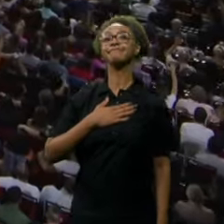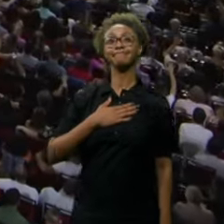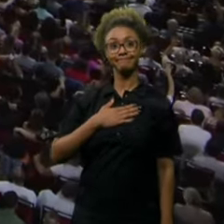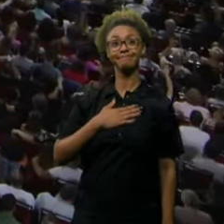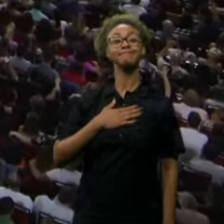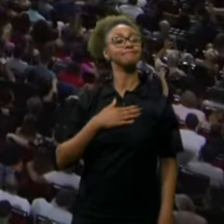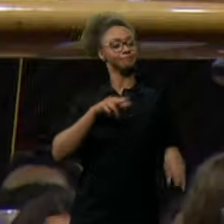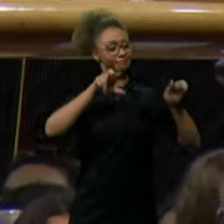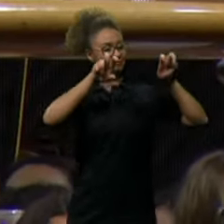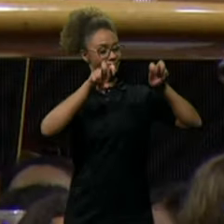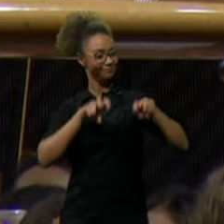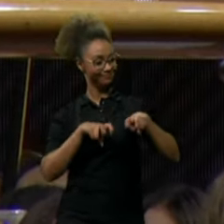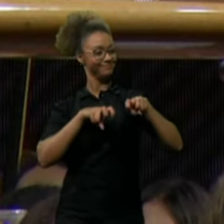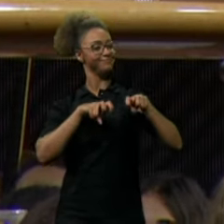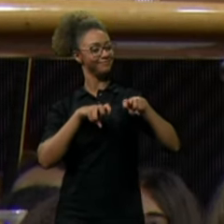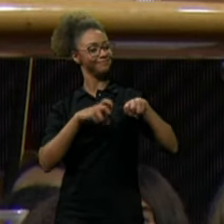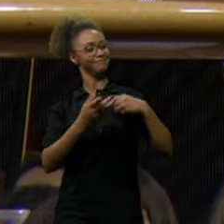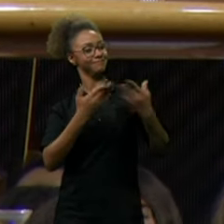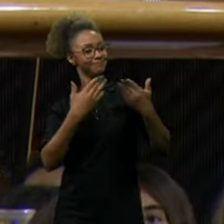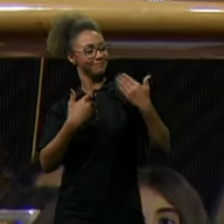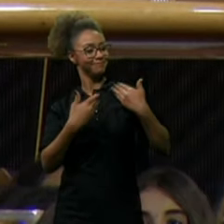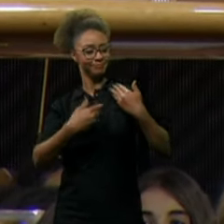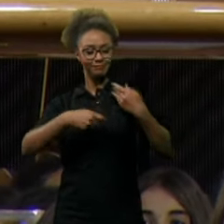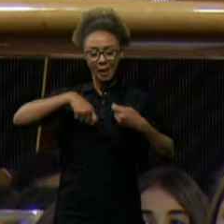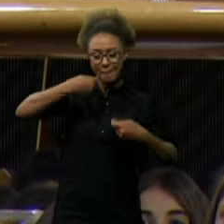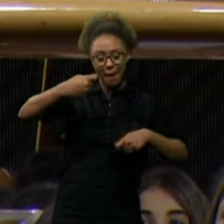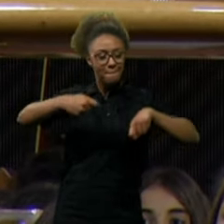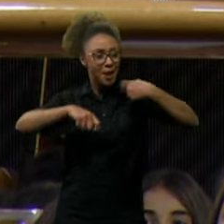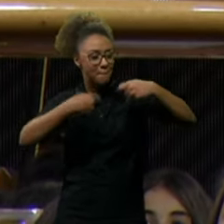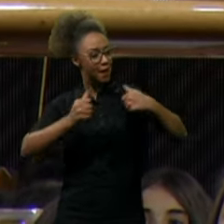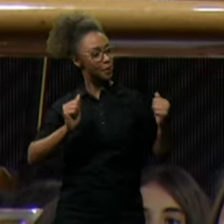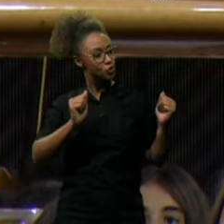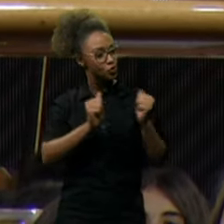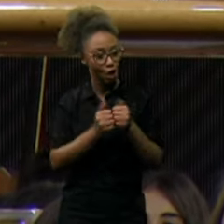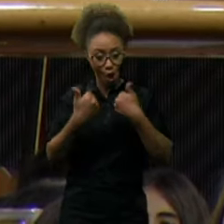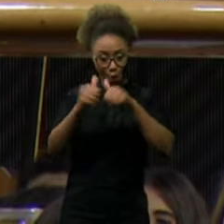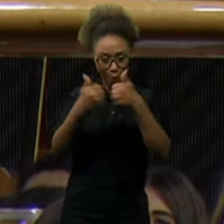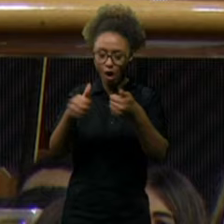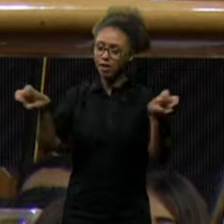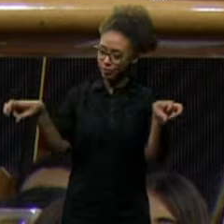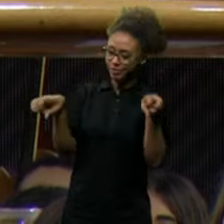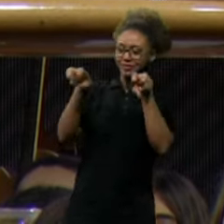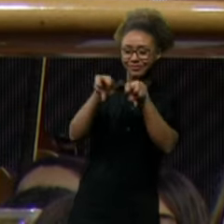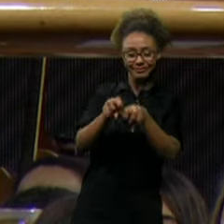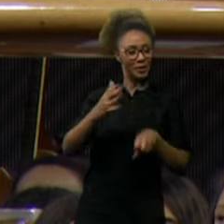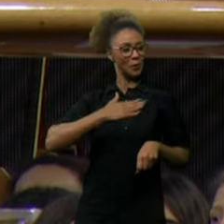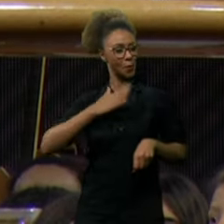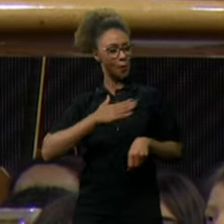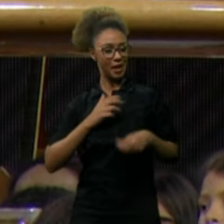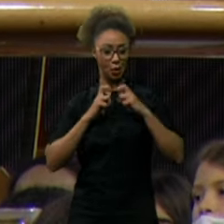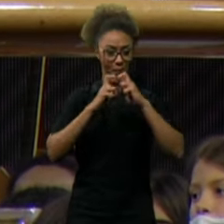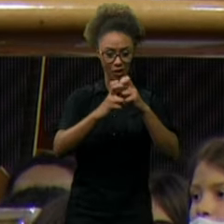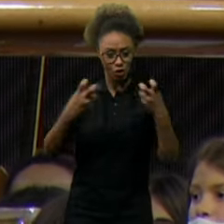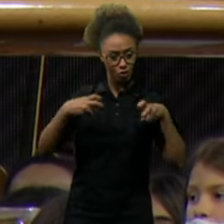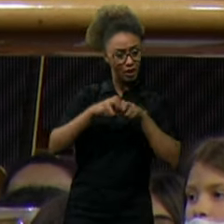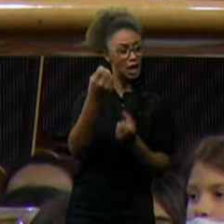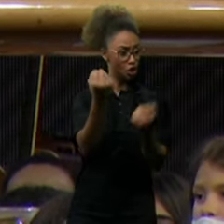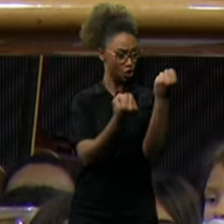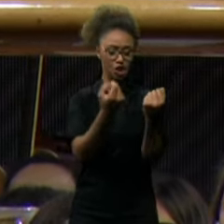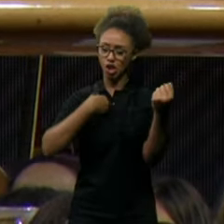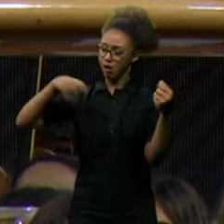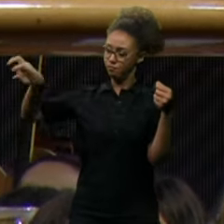vai sentar comigo vai comer comigo andar de ônibus comigo metrô comigo